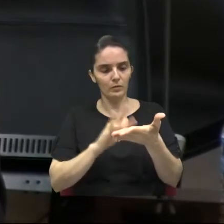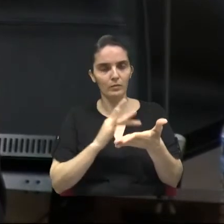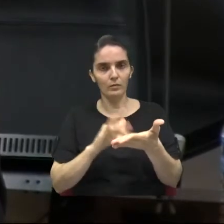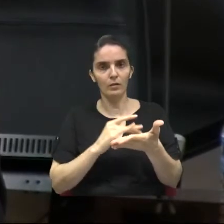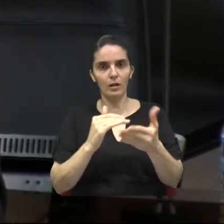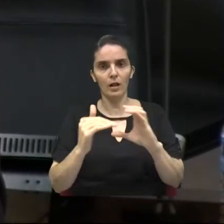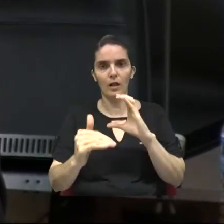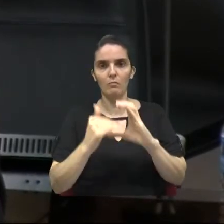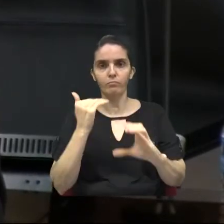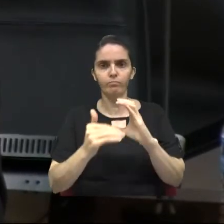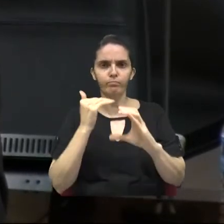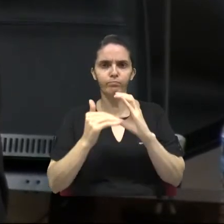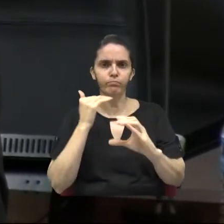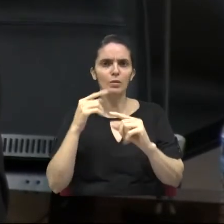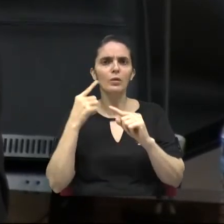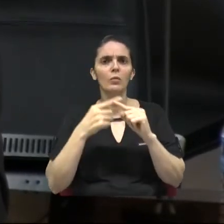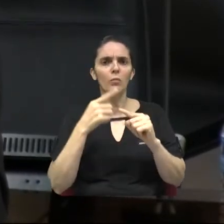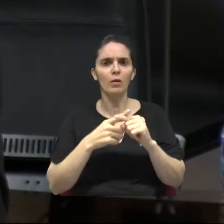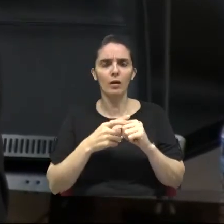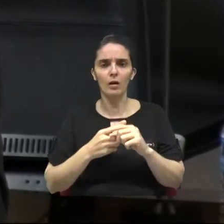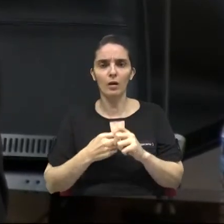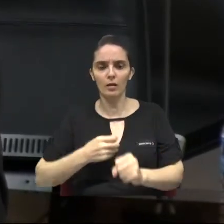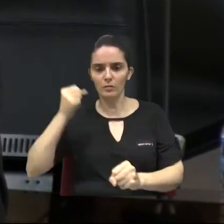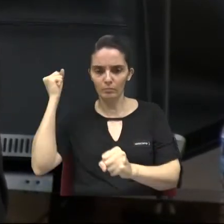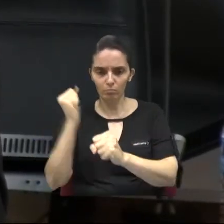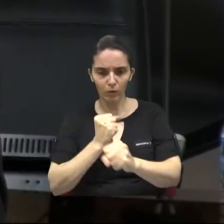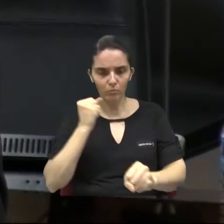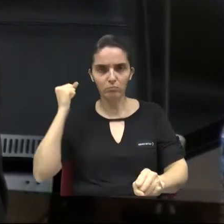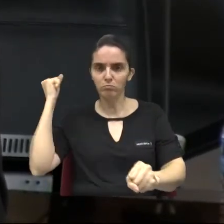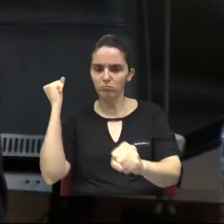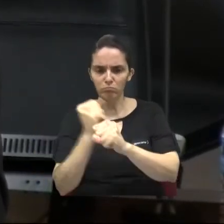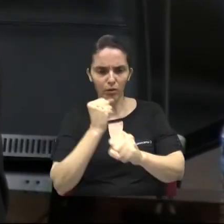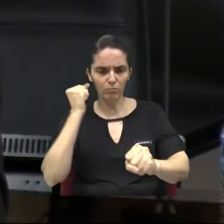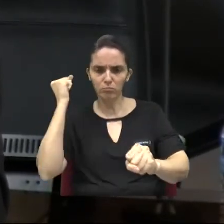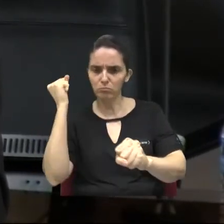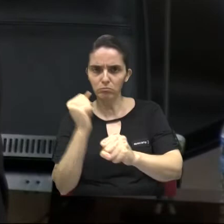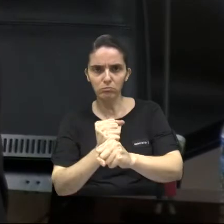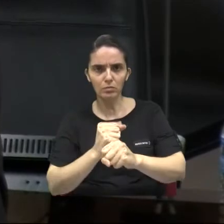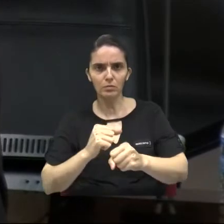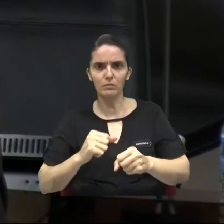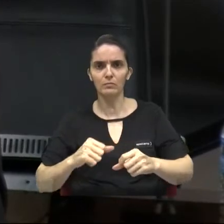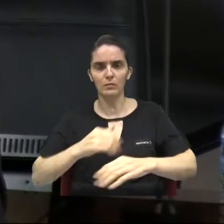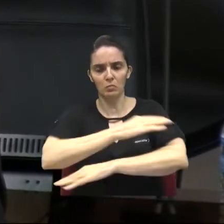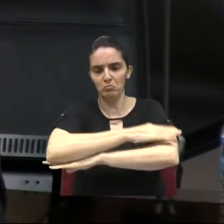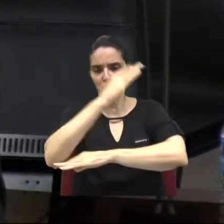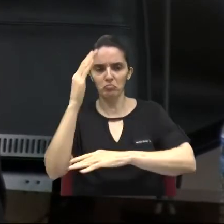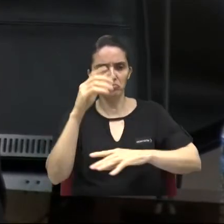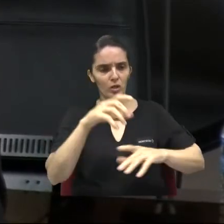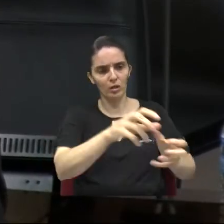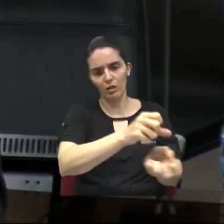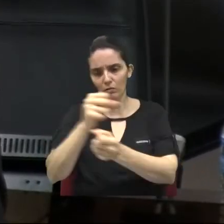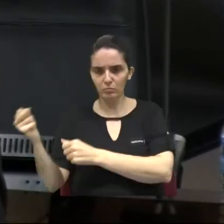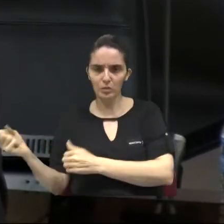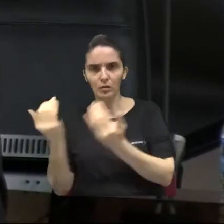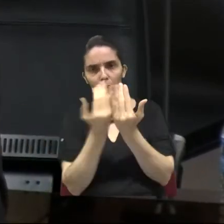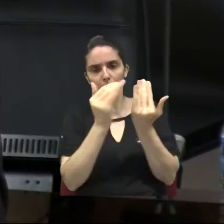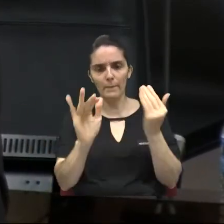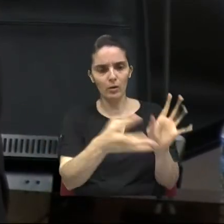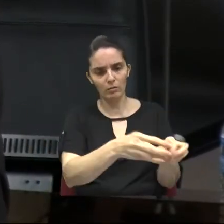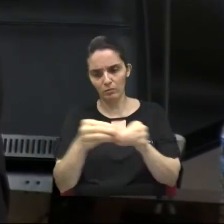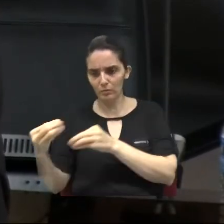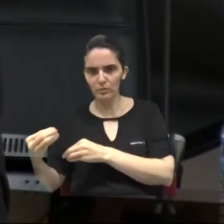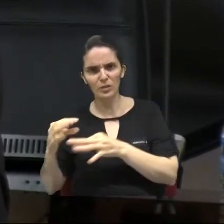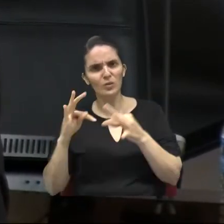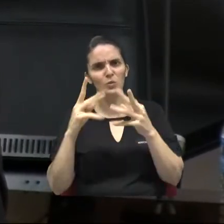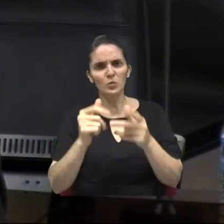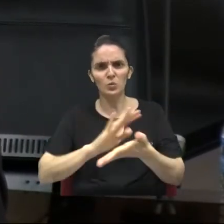questionando por que estavam arrebentando aquele prédio, retirando janelas, retirando portas e